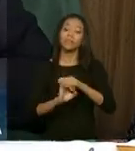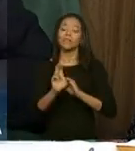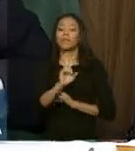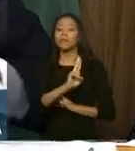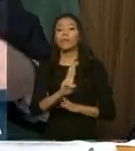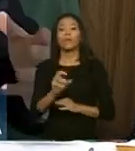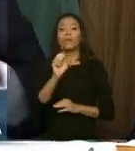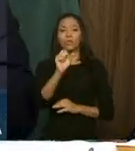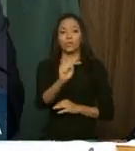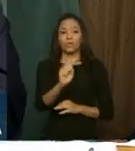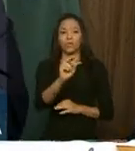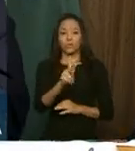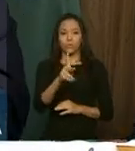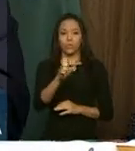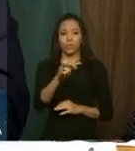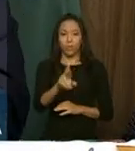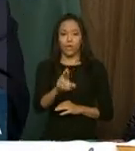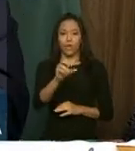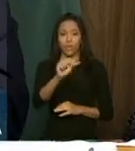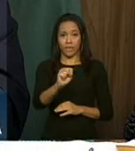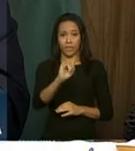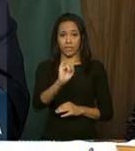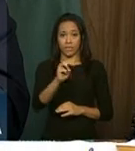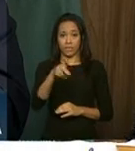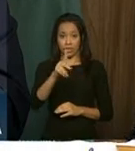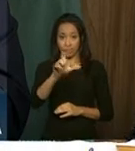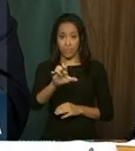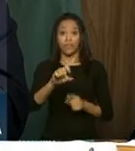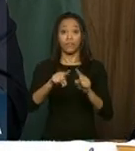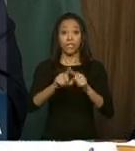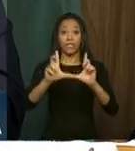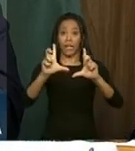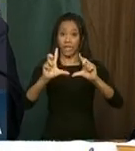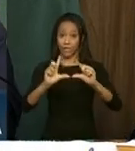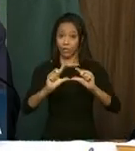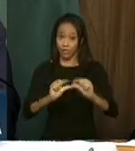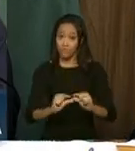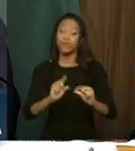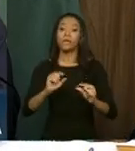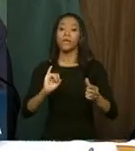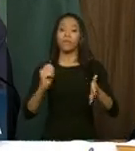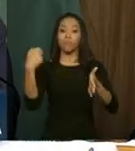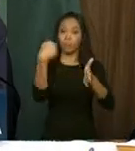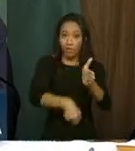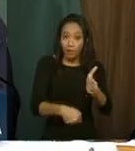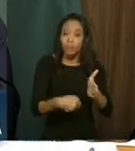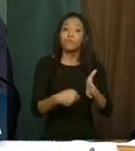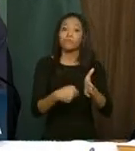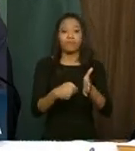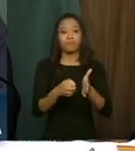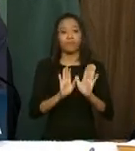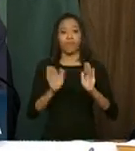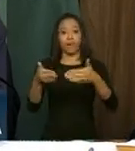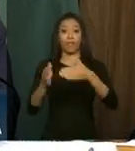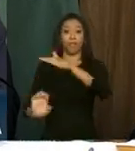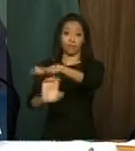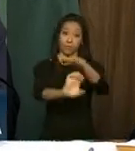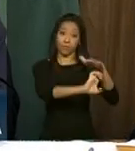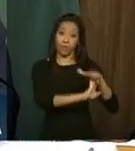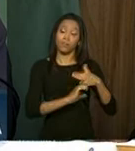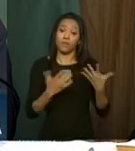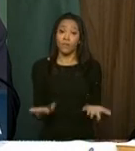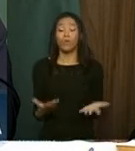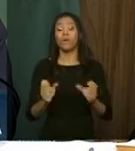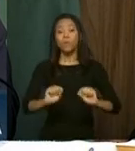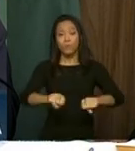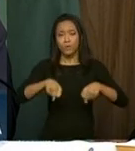limite e para 142 setores novos aderiram ao Simples. Enfim, foi um esforço muito